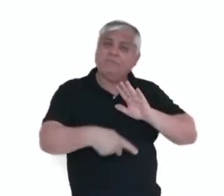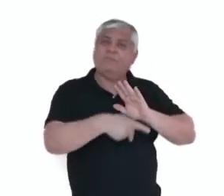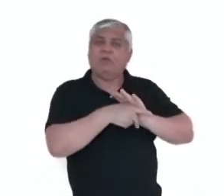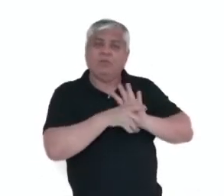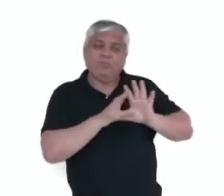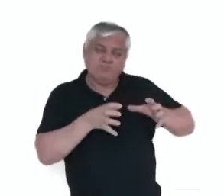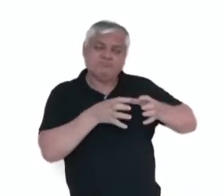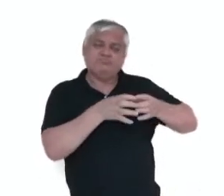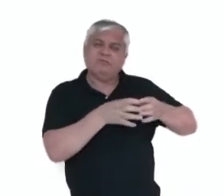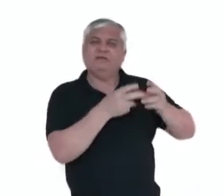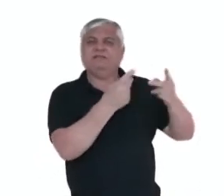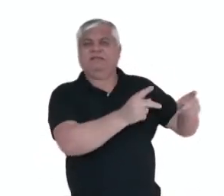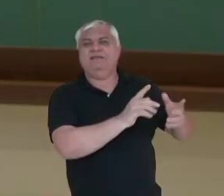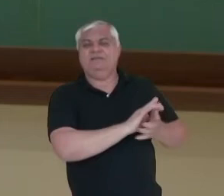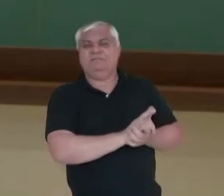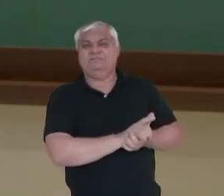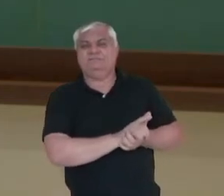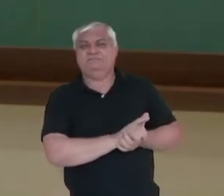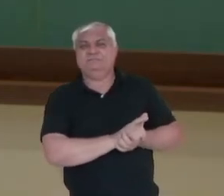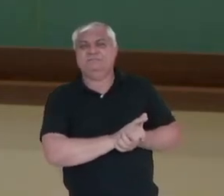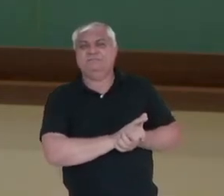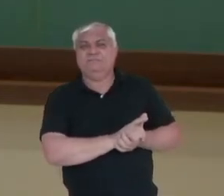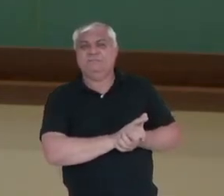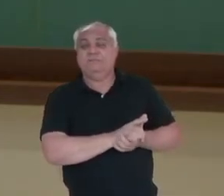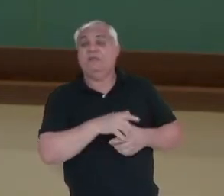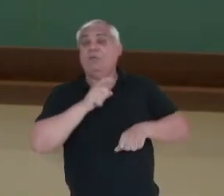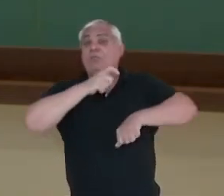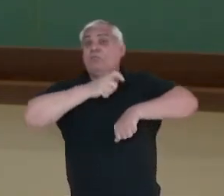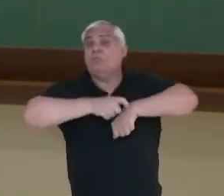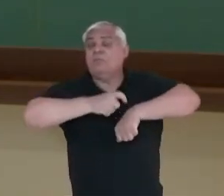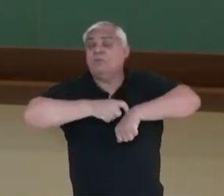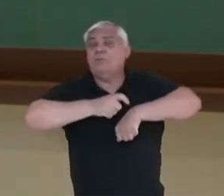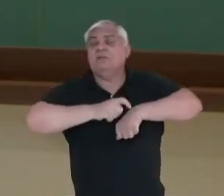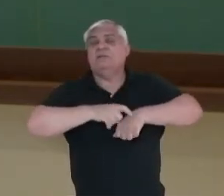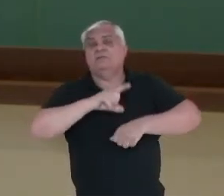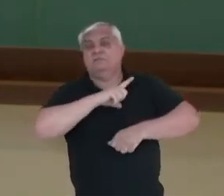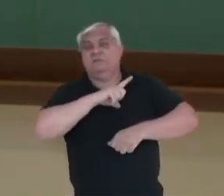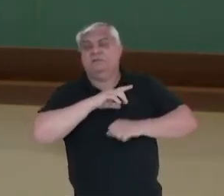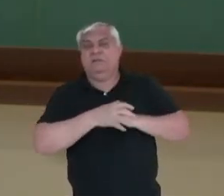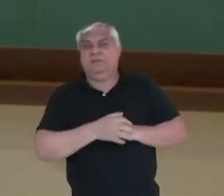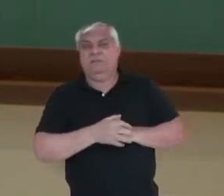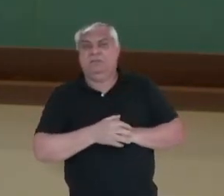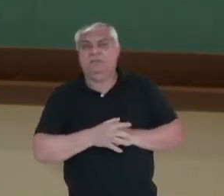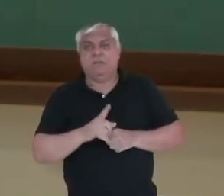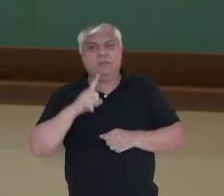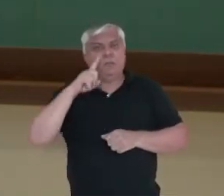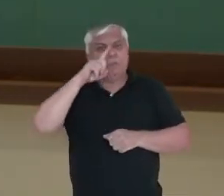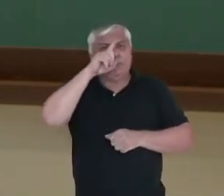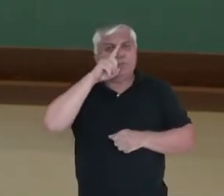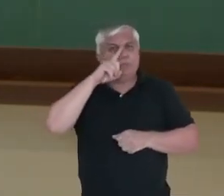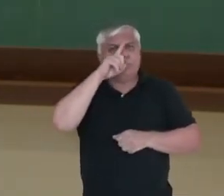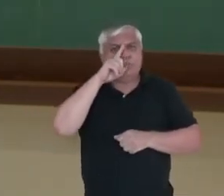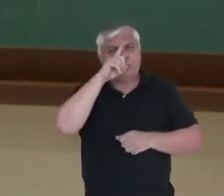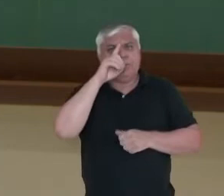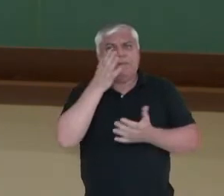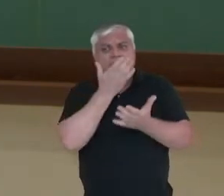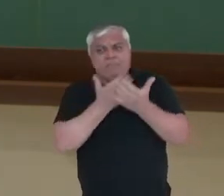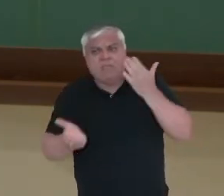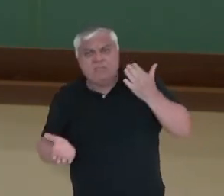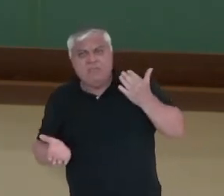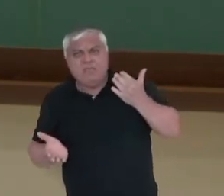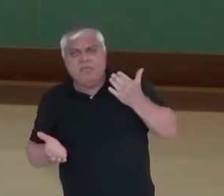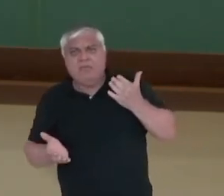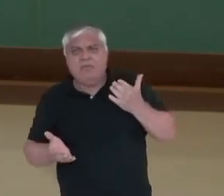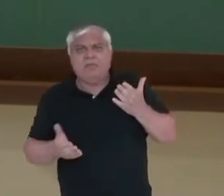propriedade sua. Então, a partir do momento em que há uma ameaça direta à propriedade,